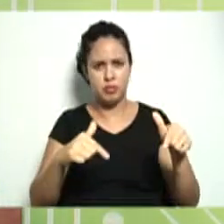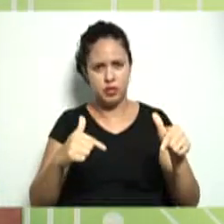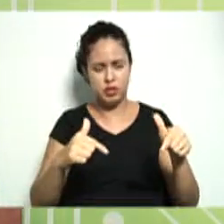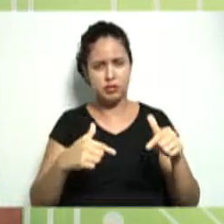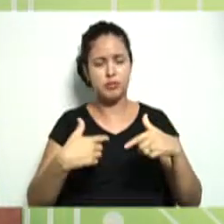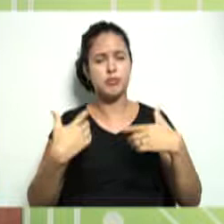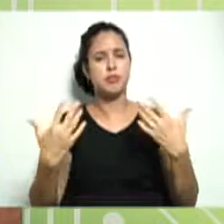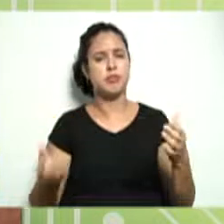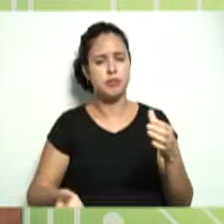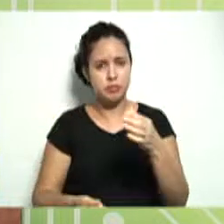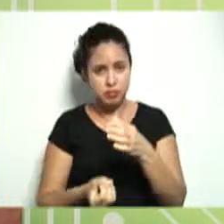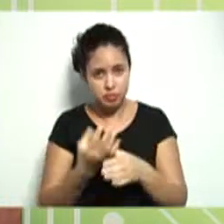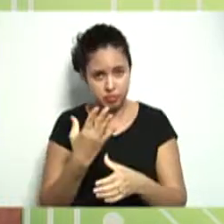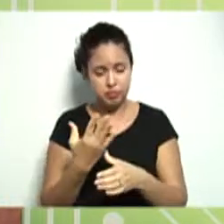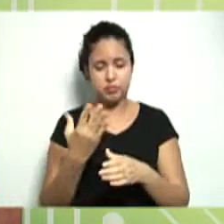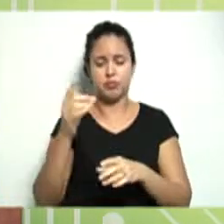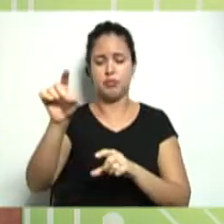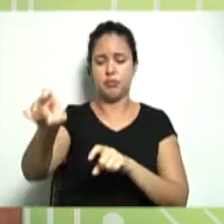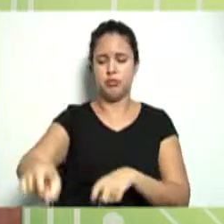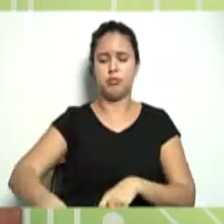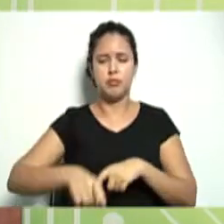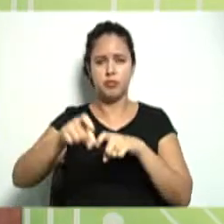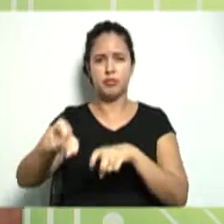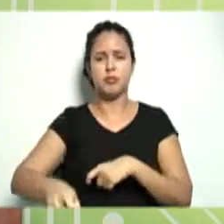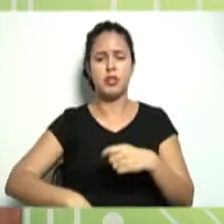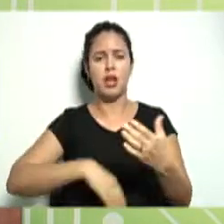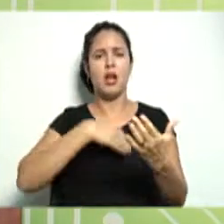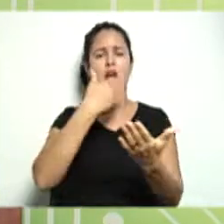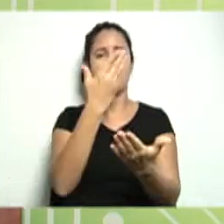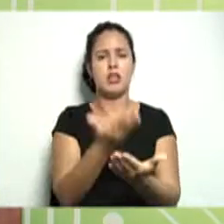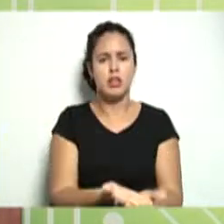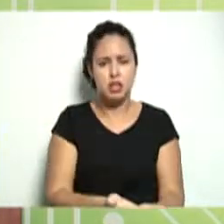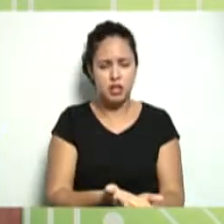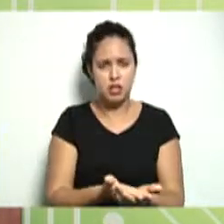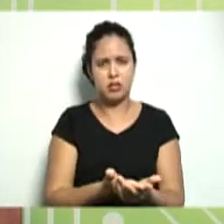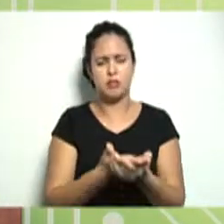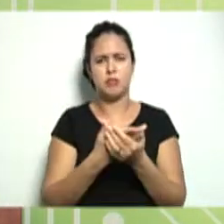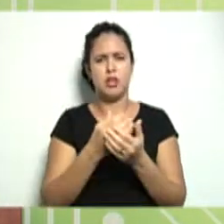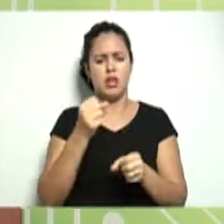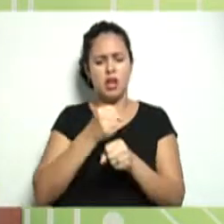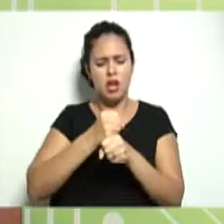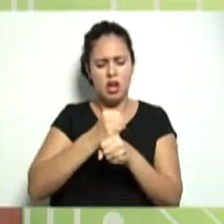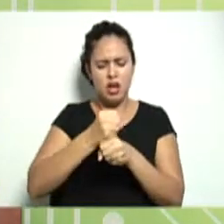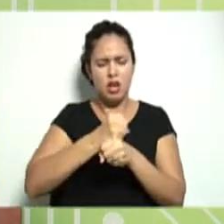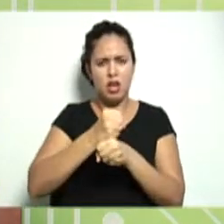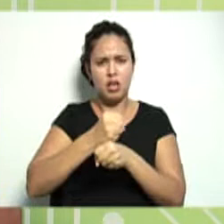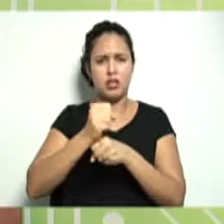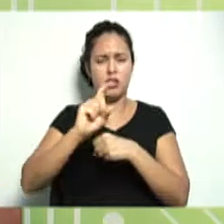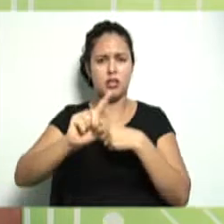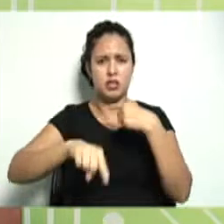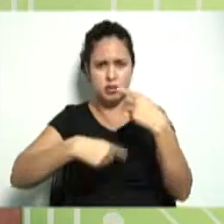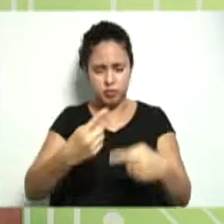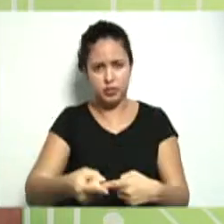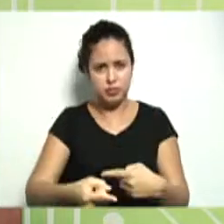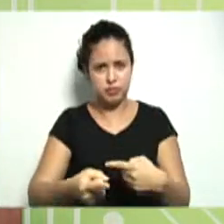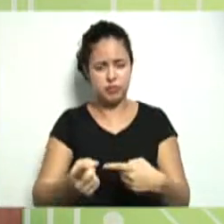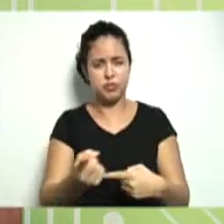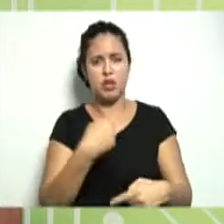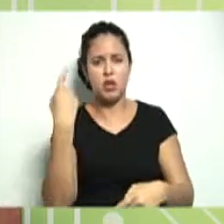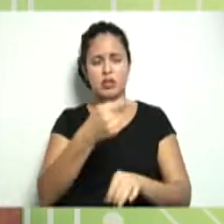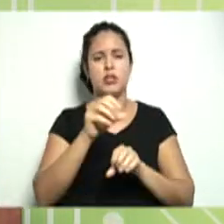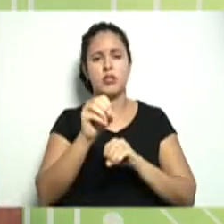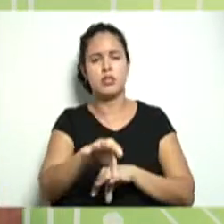o surgimento da agricultura até muitos milênios de anos depois, a gente ensinava